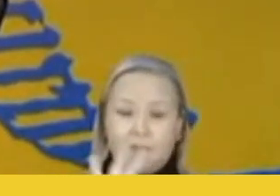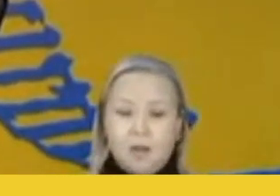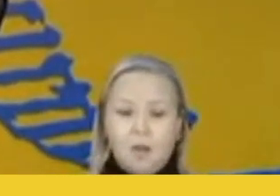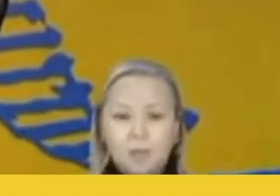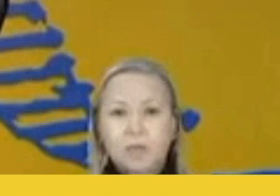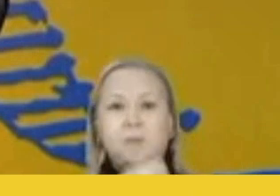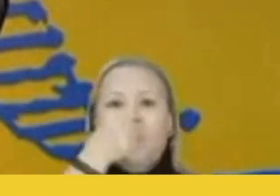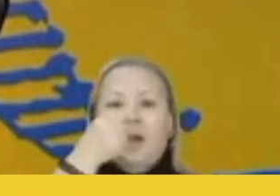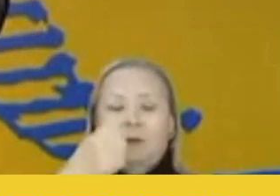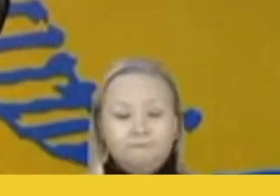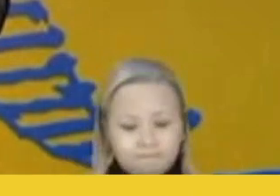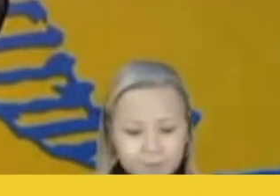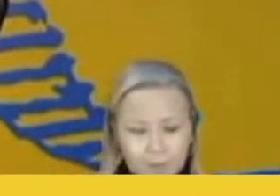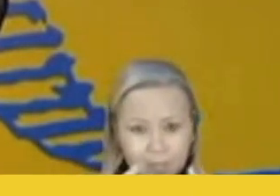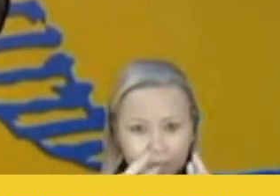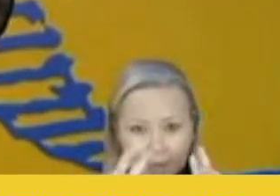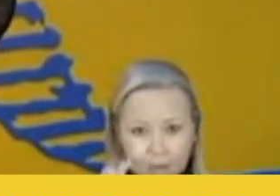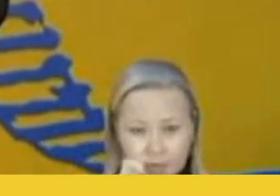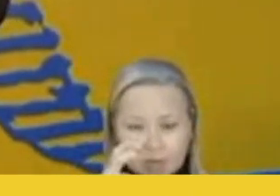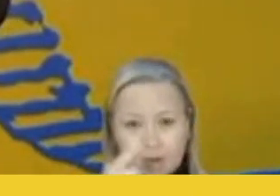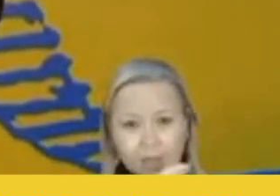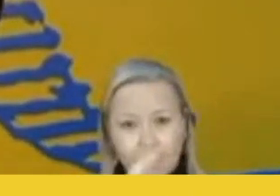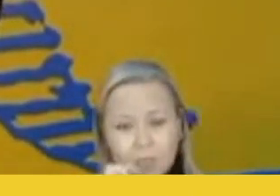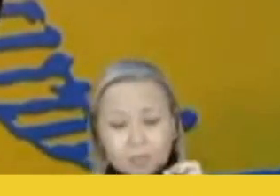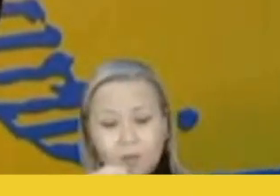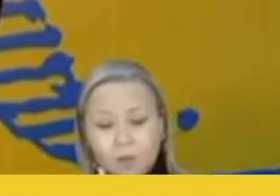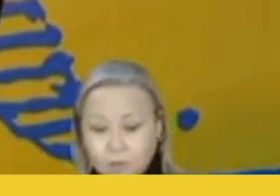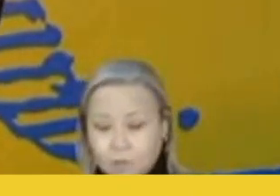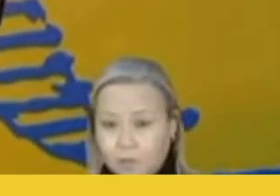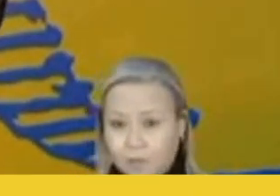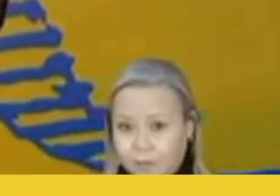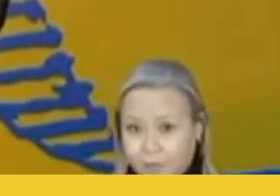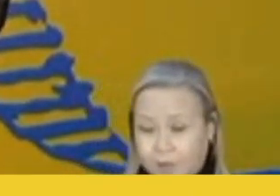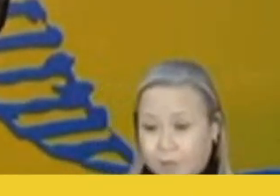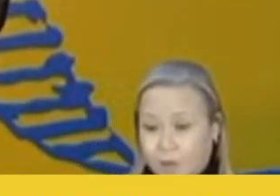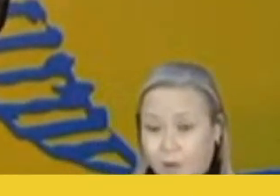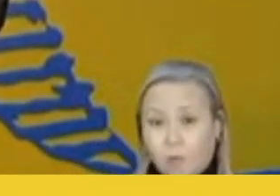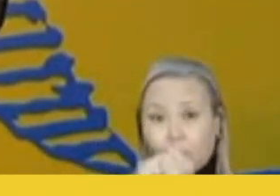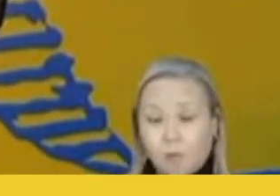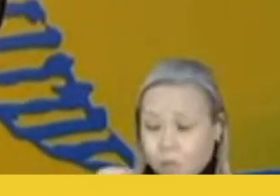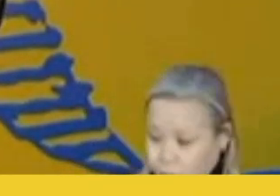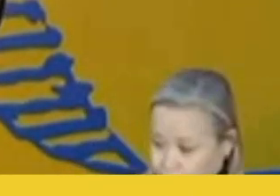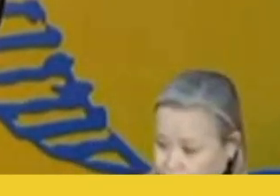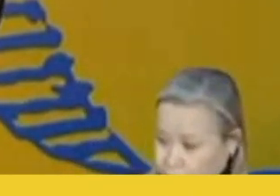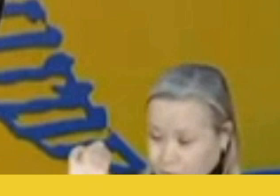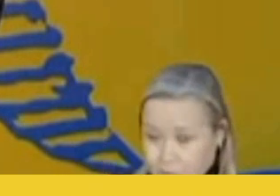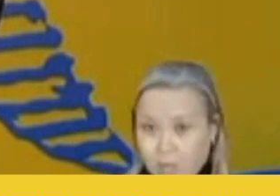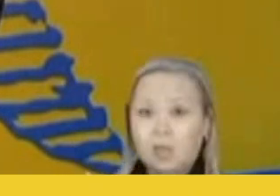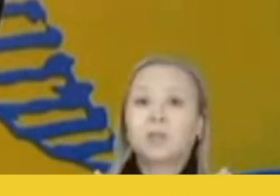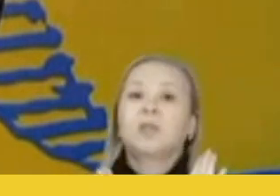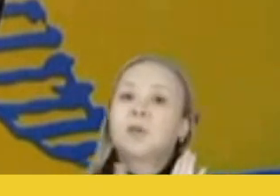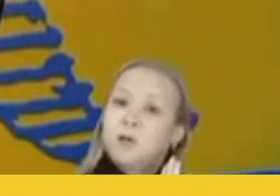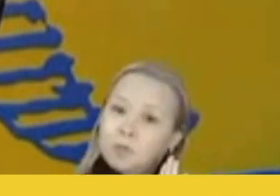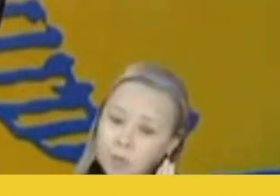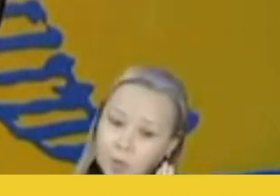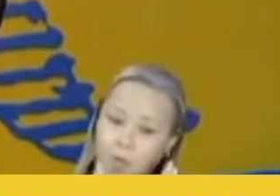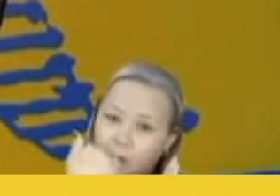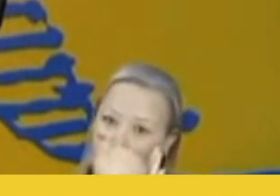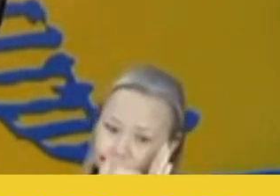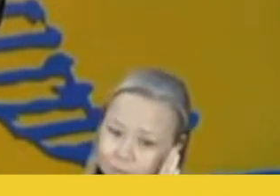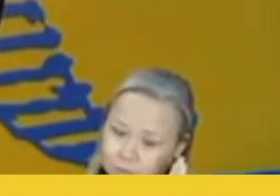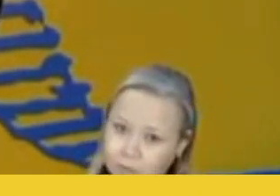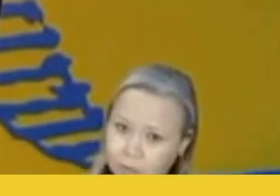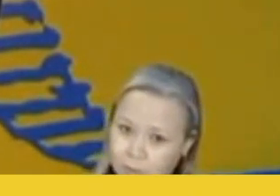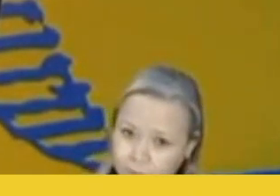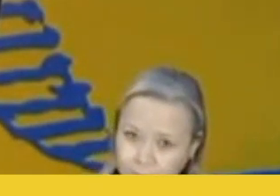a relação do governo federal com os estados, e, claro, vamos propor as medidas